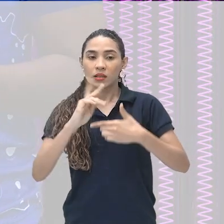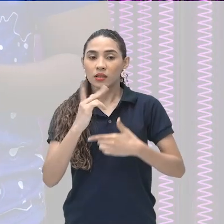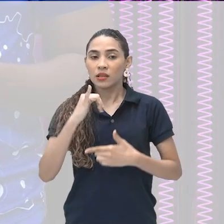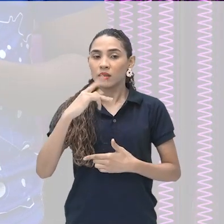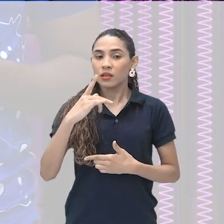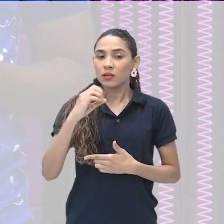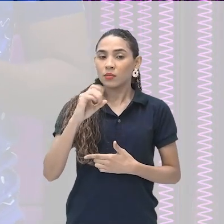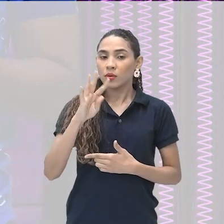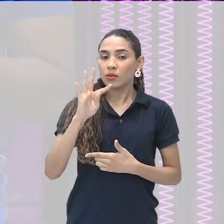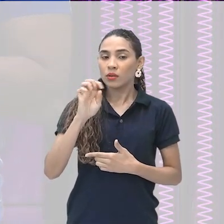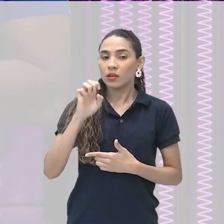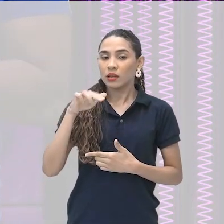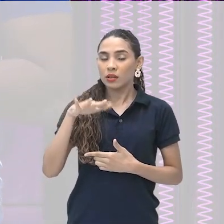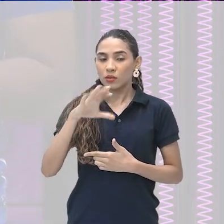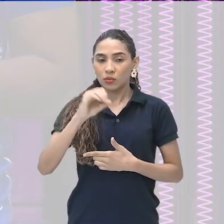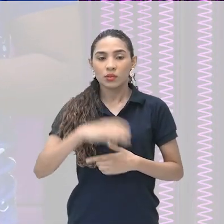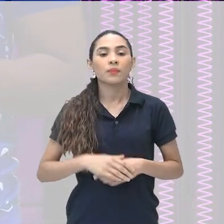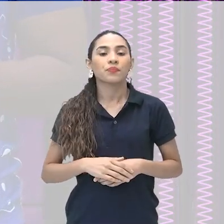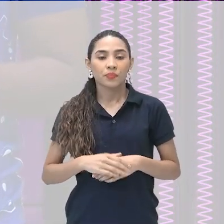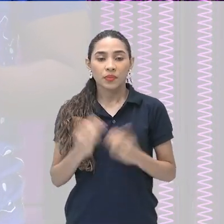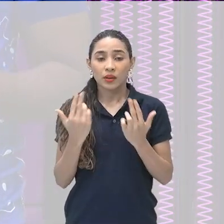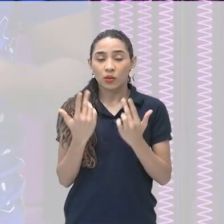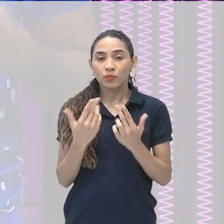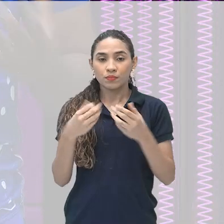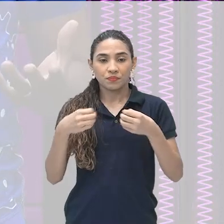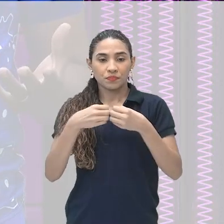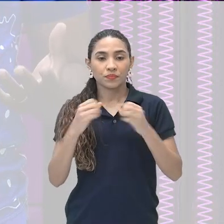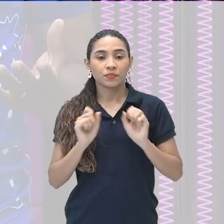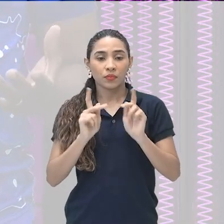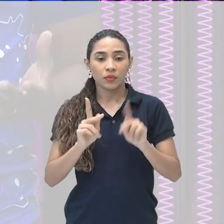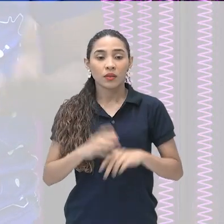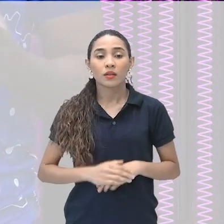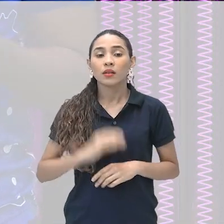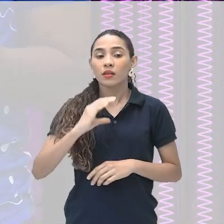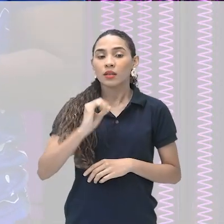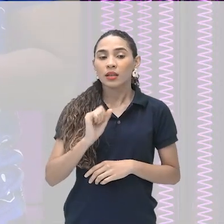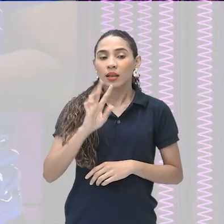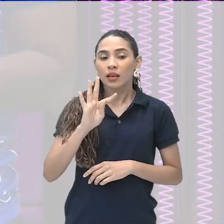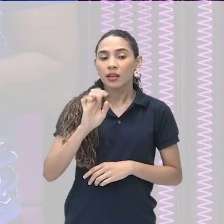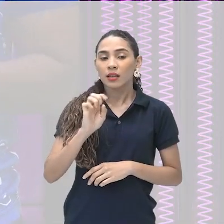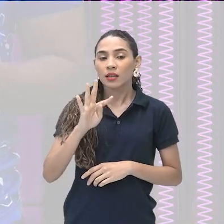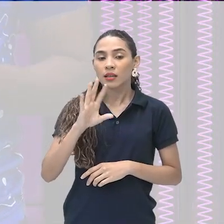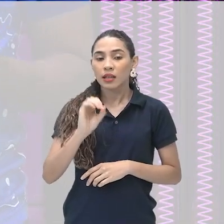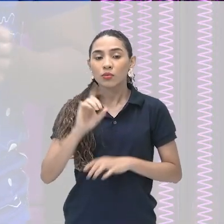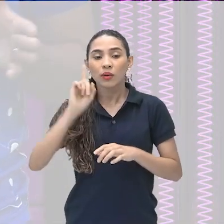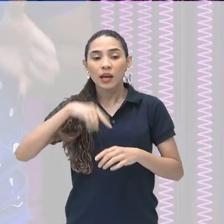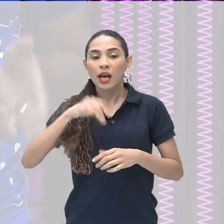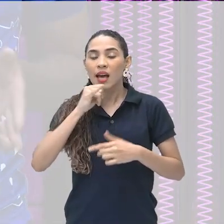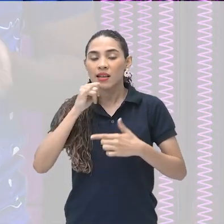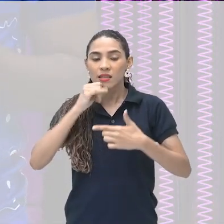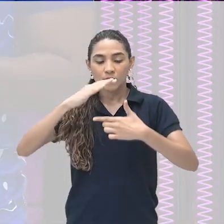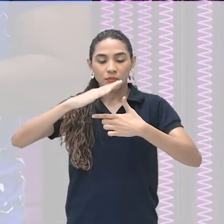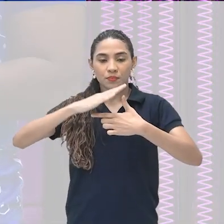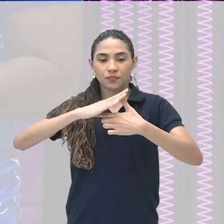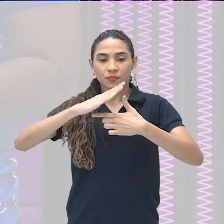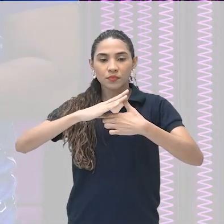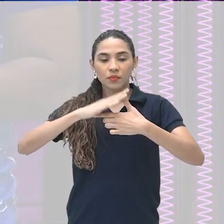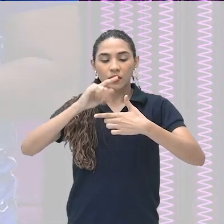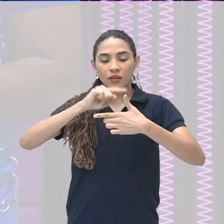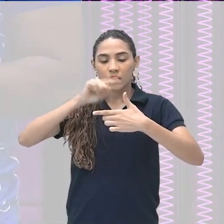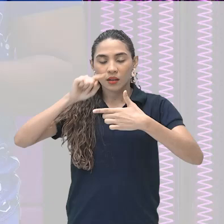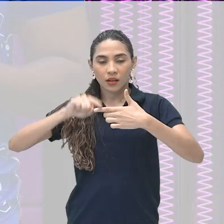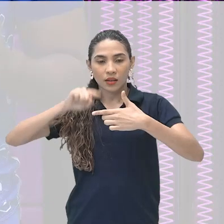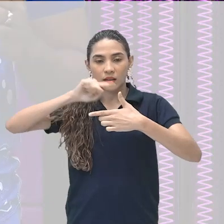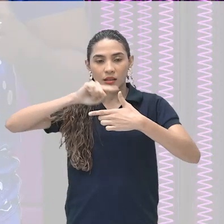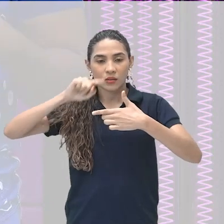ser oposta ao ângulo de 90 graus. E os catetos são exatamente os lados que formam esses